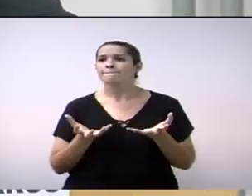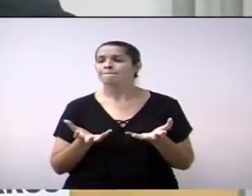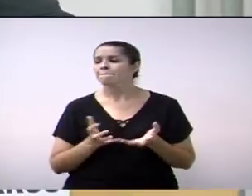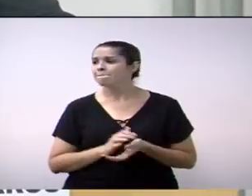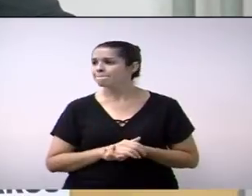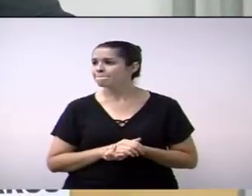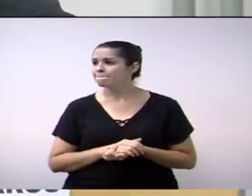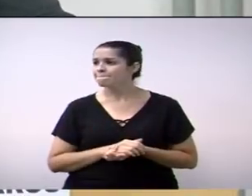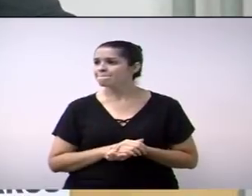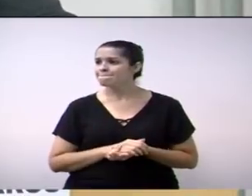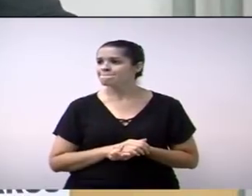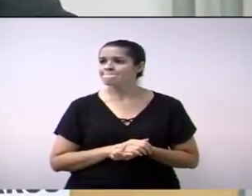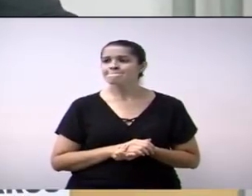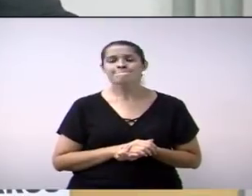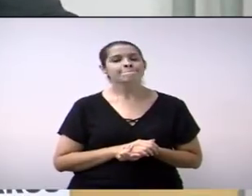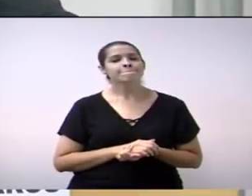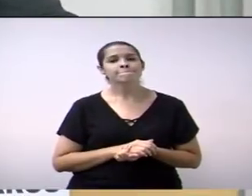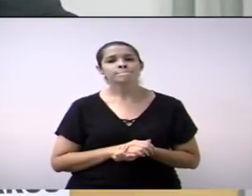os programas